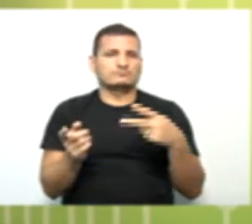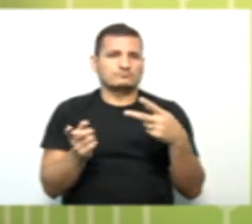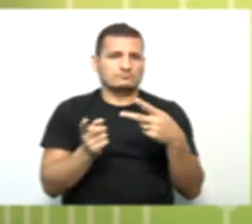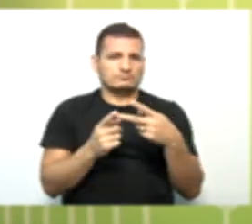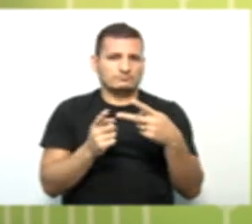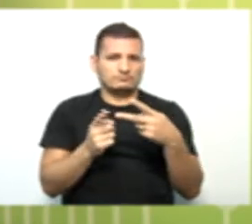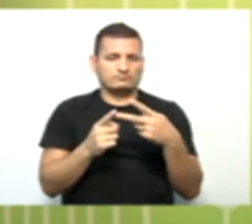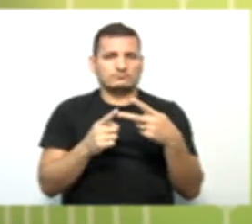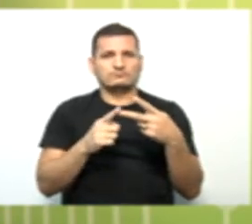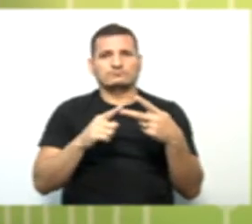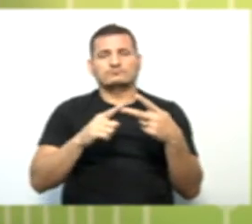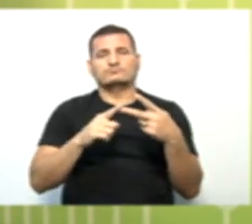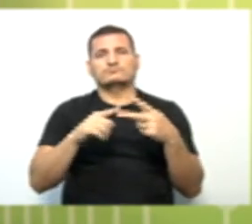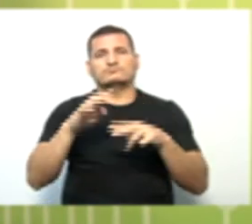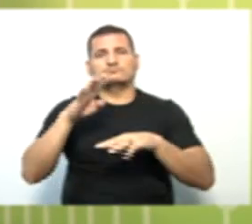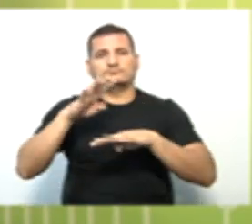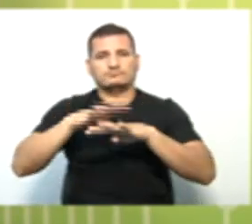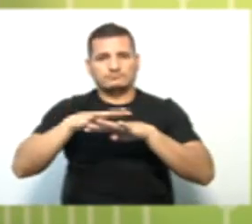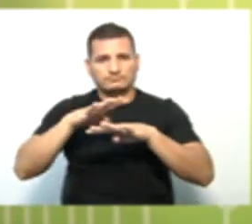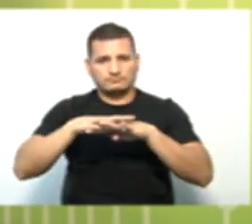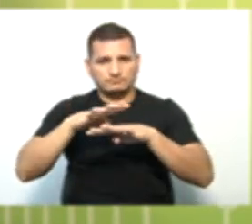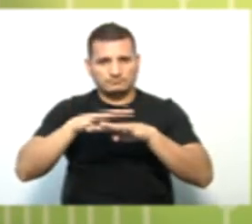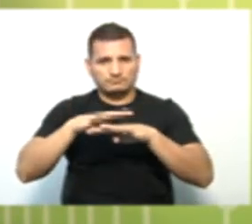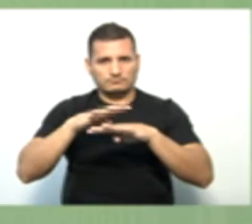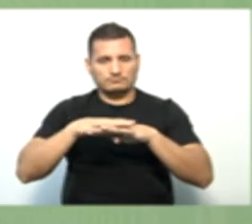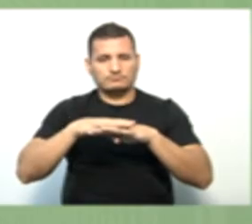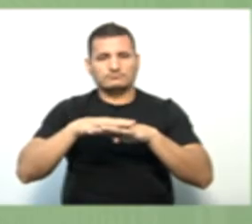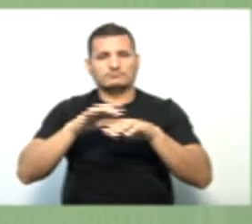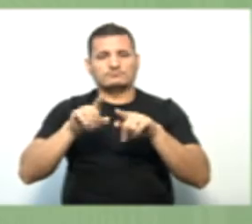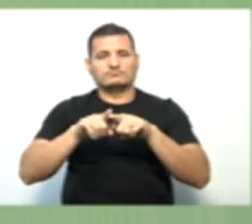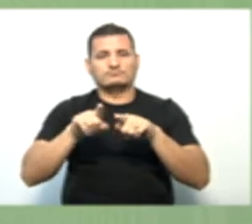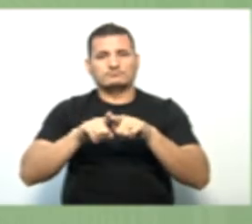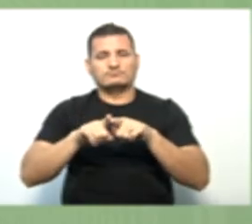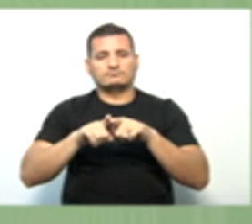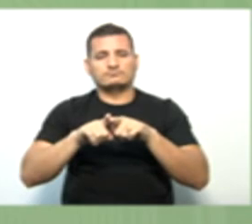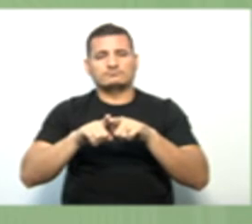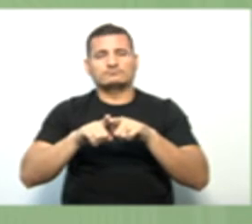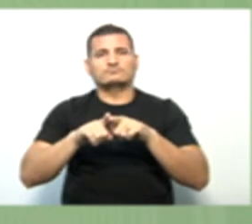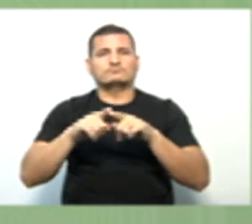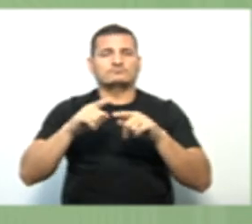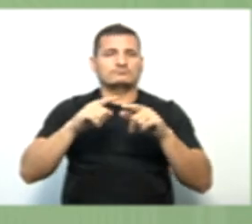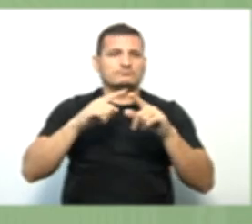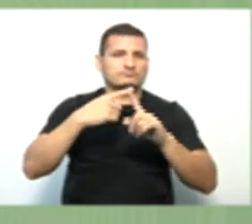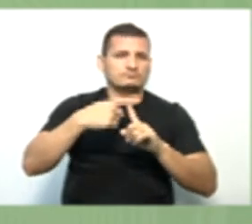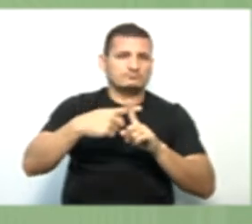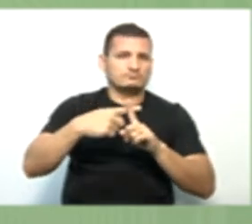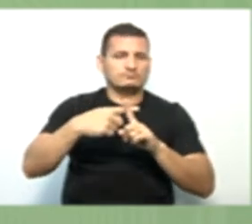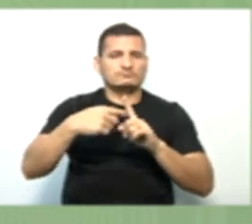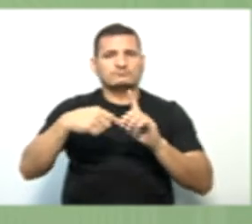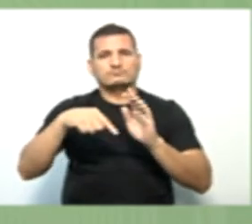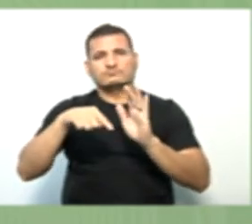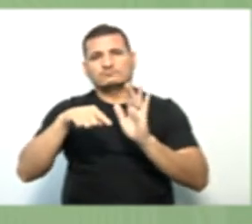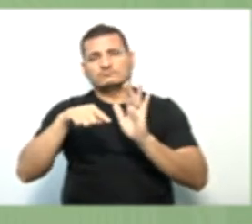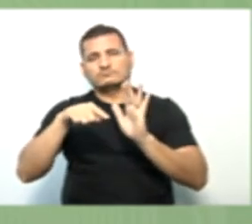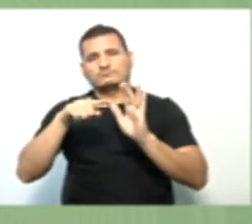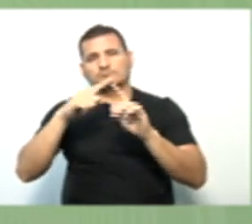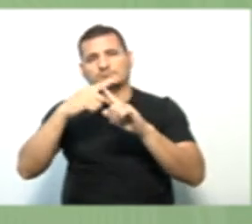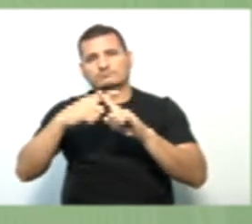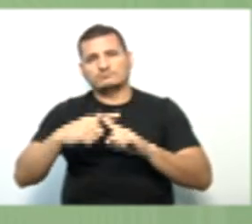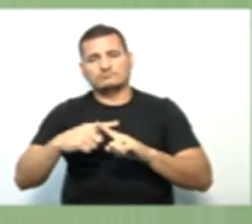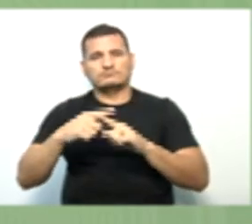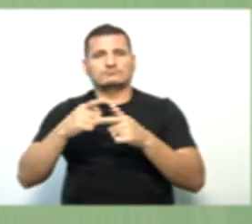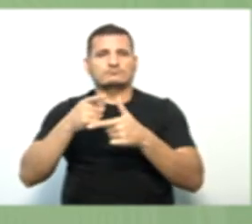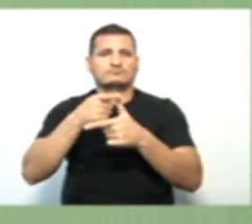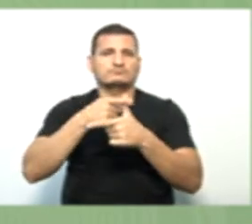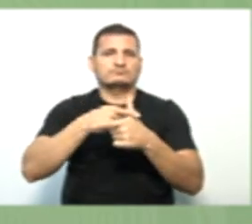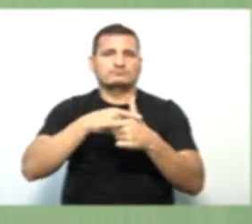expressões aritméticas, que são aquelas que envolvem os operadores aritméticos de soma, multiplicação,